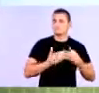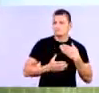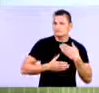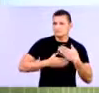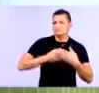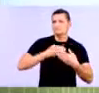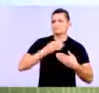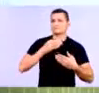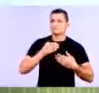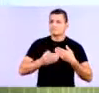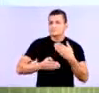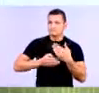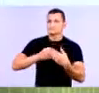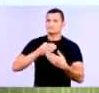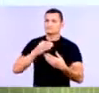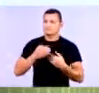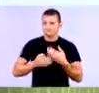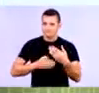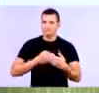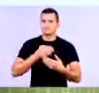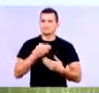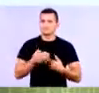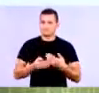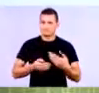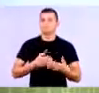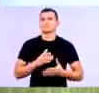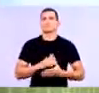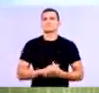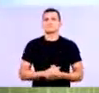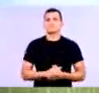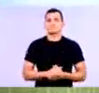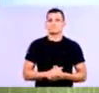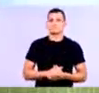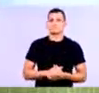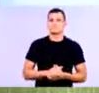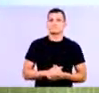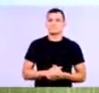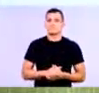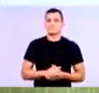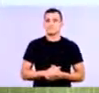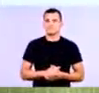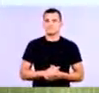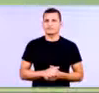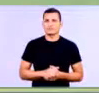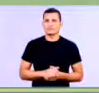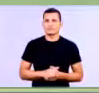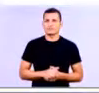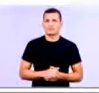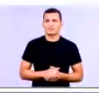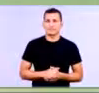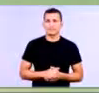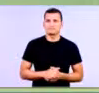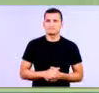processo para que ela se torne sempre viva na empresa. E é o que nós vamos ver durante a nossa aula.